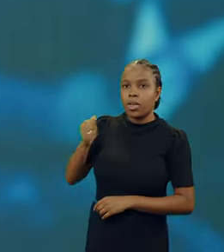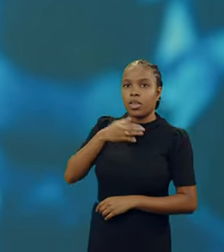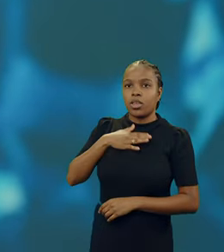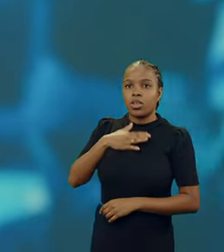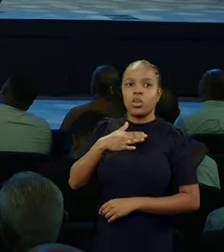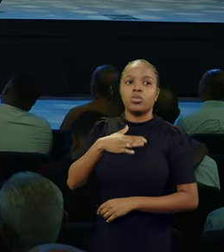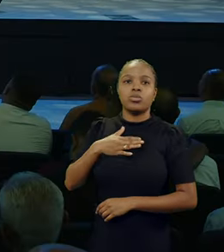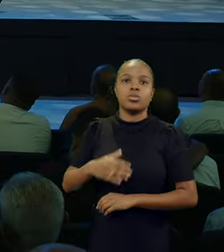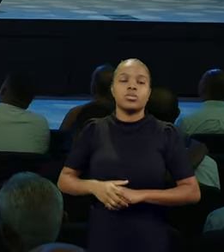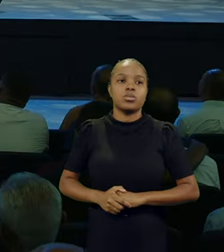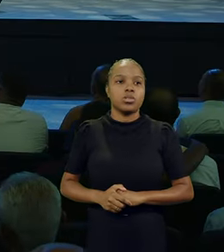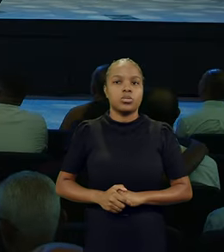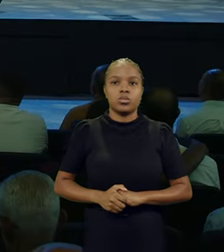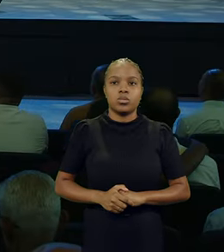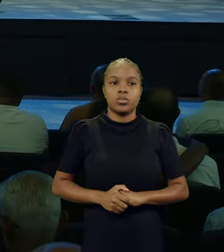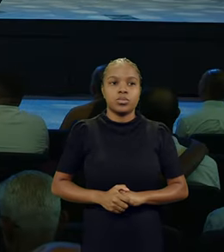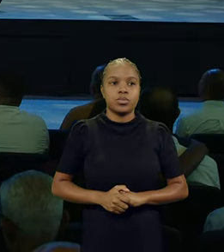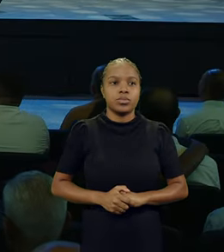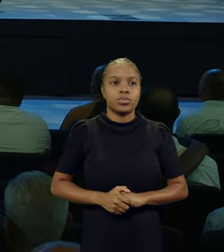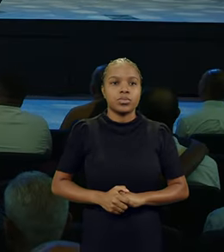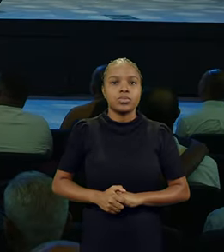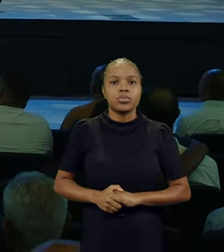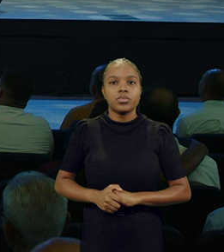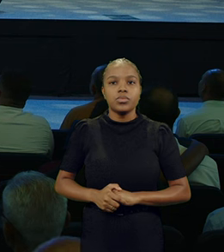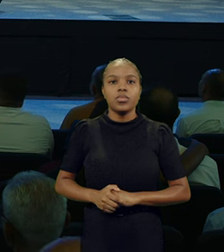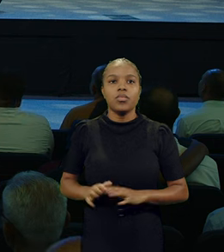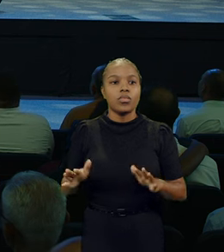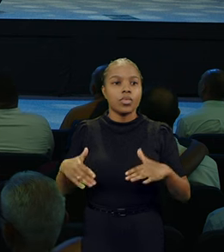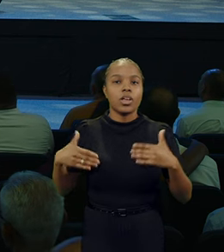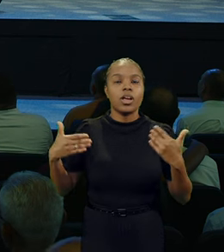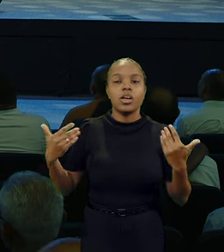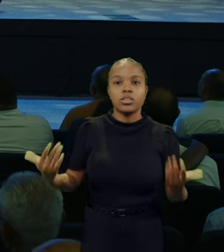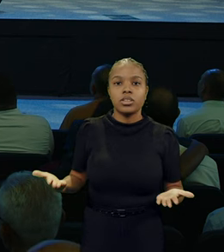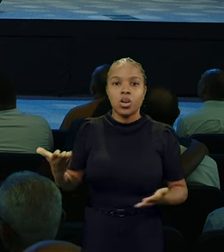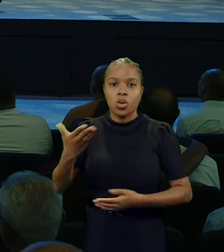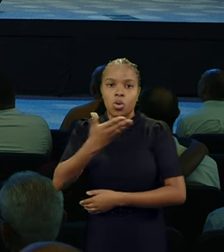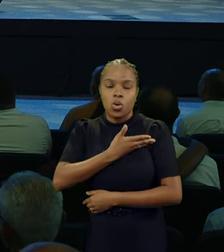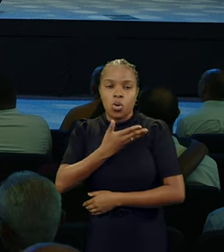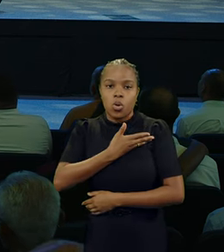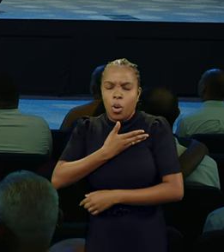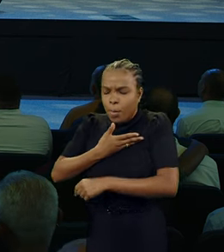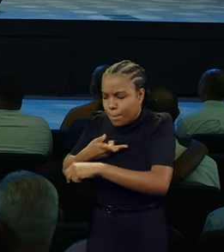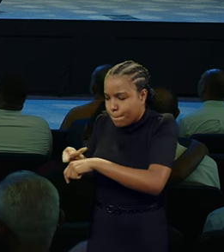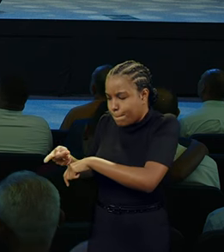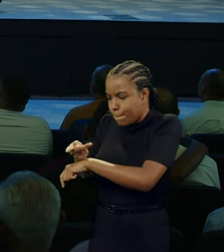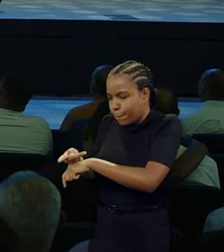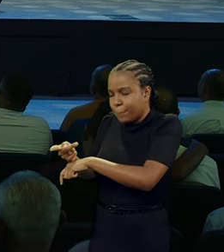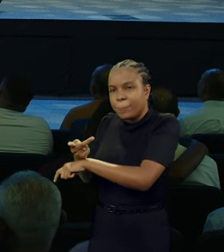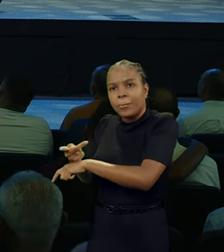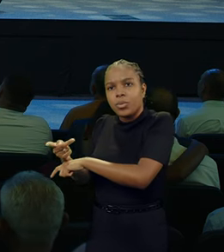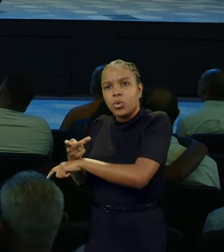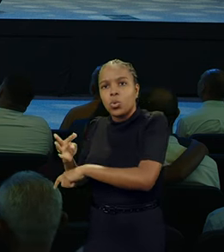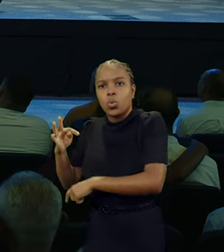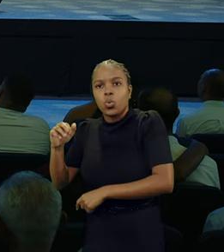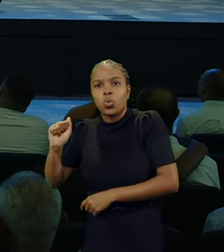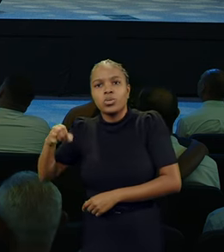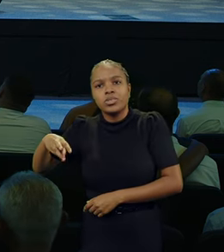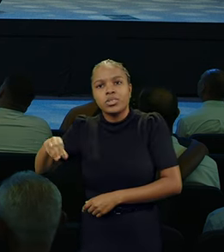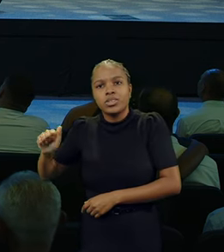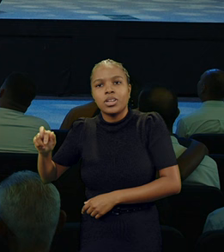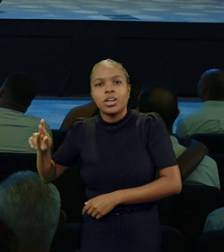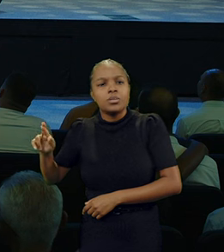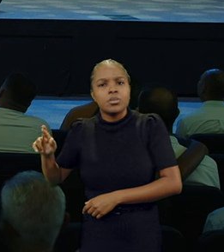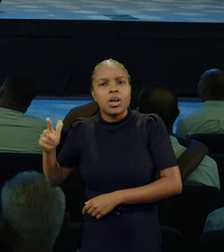objetos. O amigo de Judá vai, procura a tal prostituta culturais, não existe essa